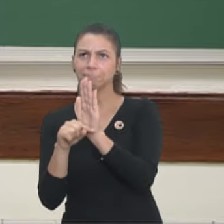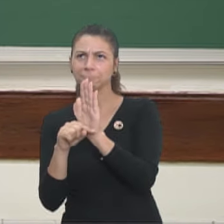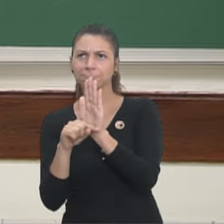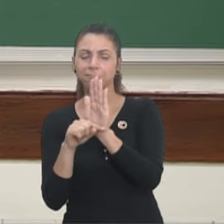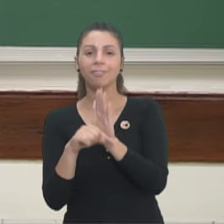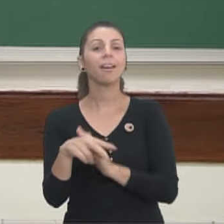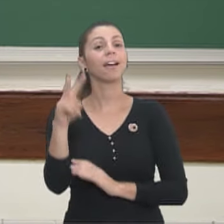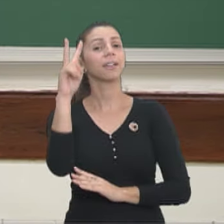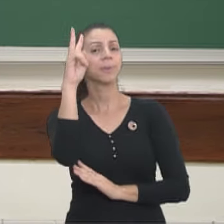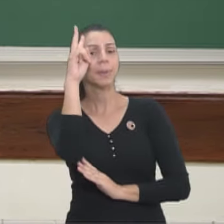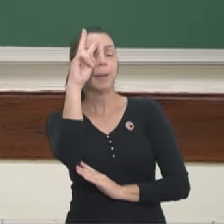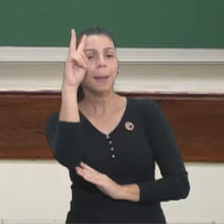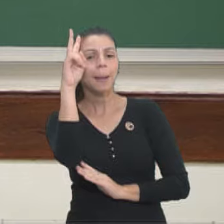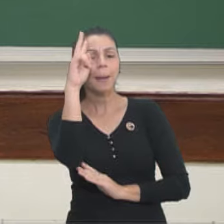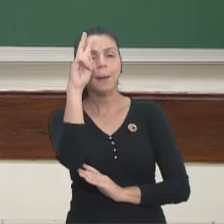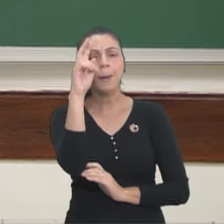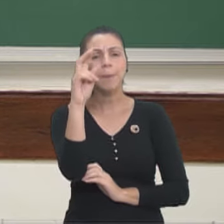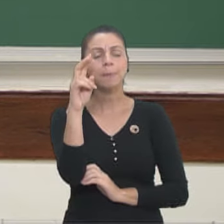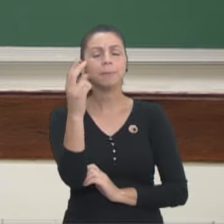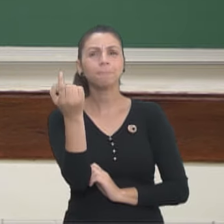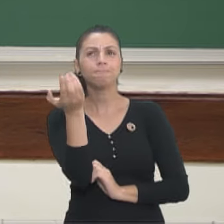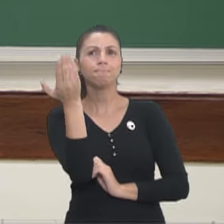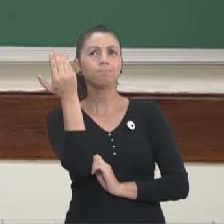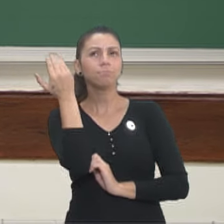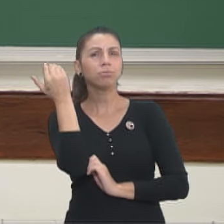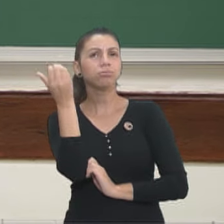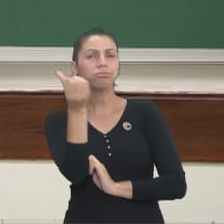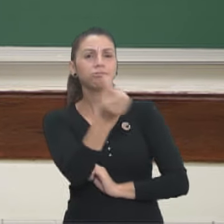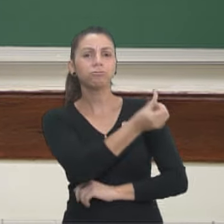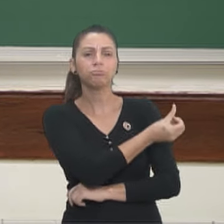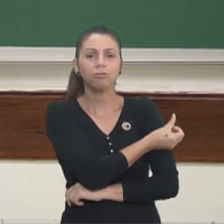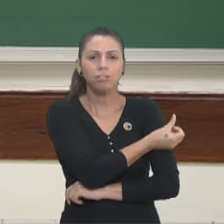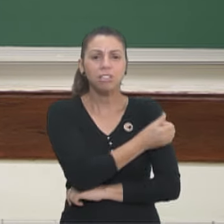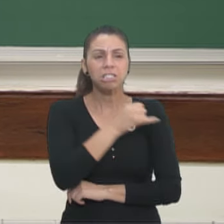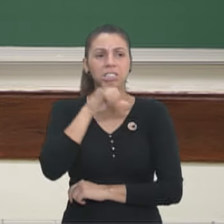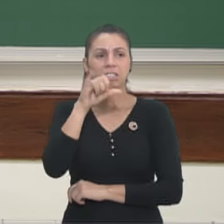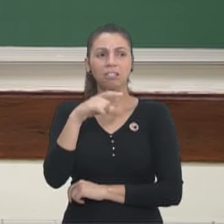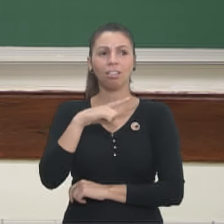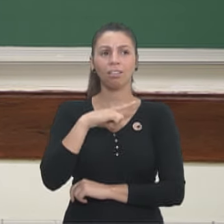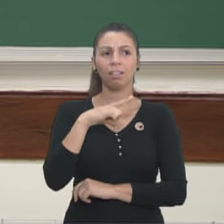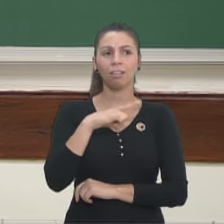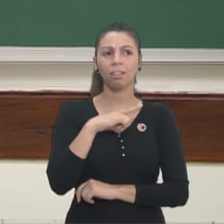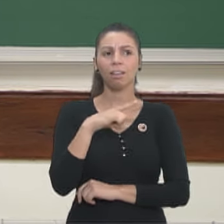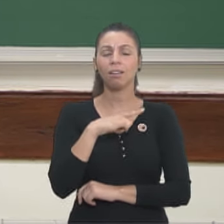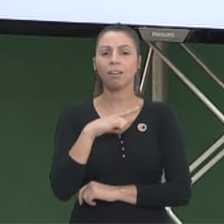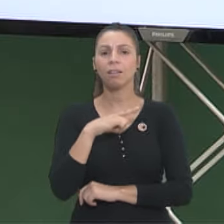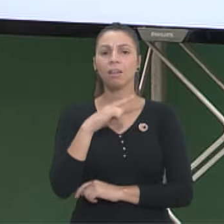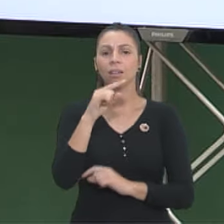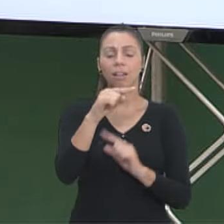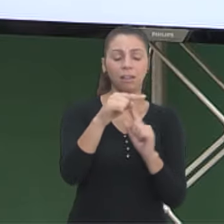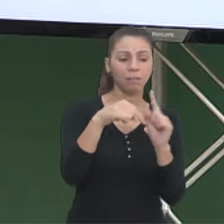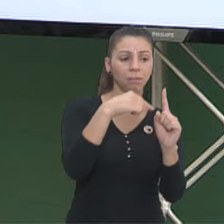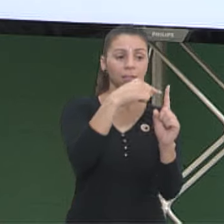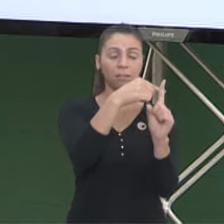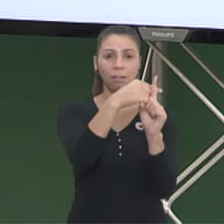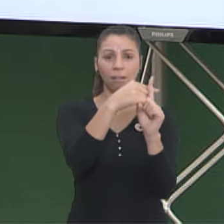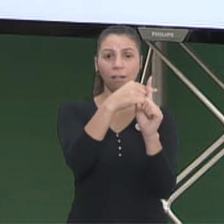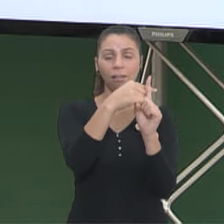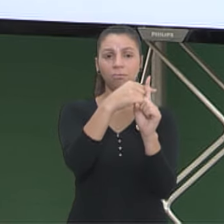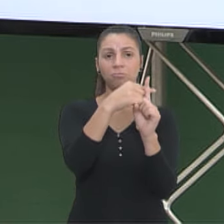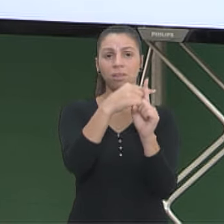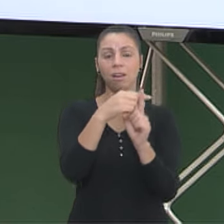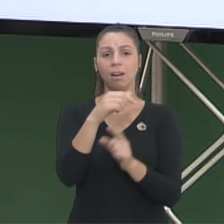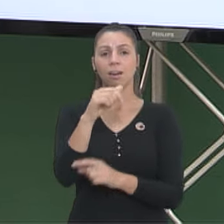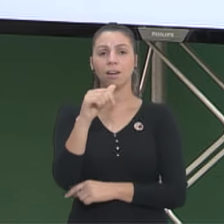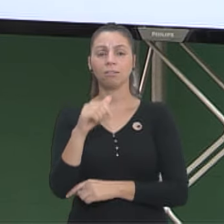lembro lá do 6º ano que quando a gente tem um sinal de associação, eu preciso dar atenção para o que está